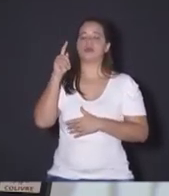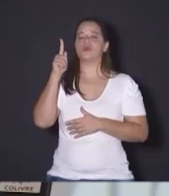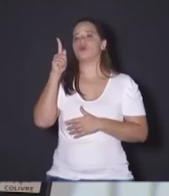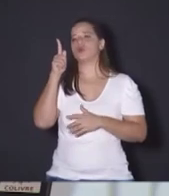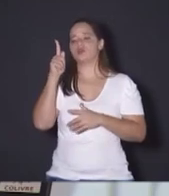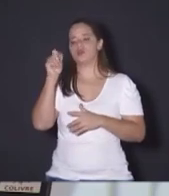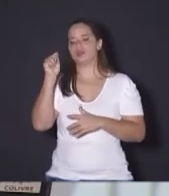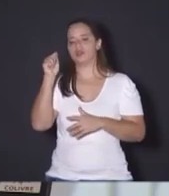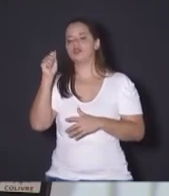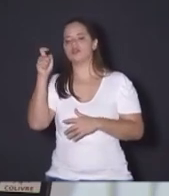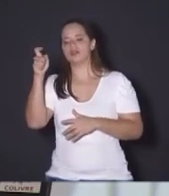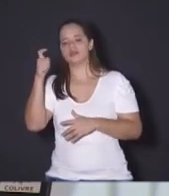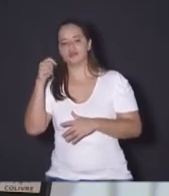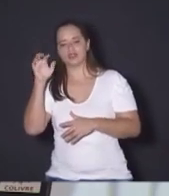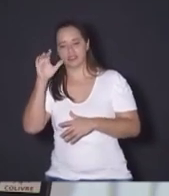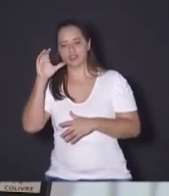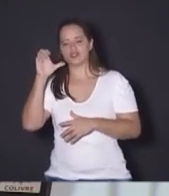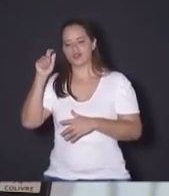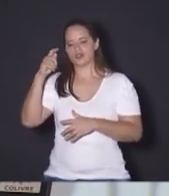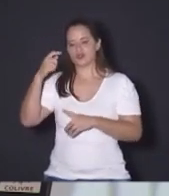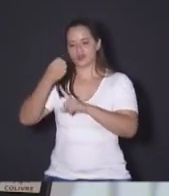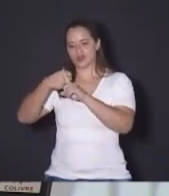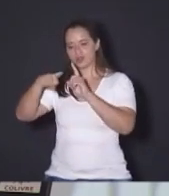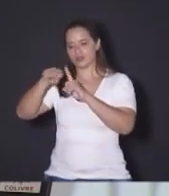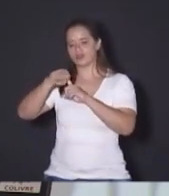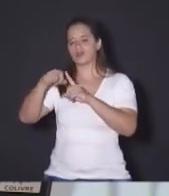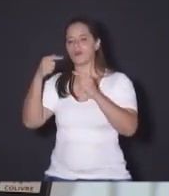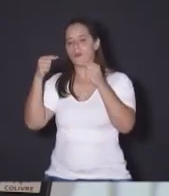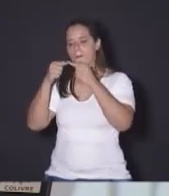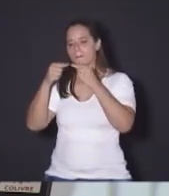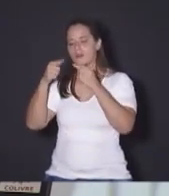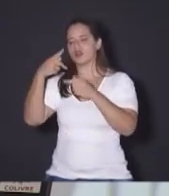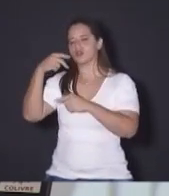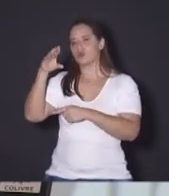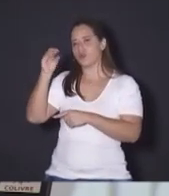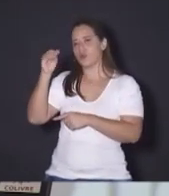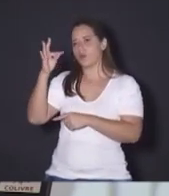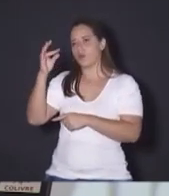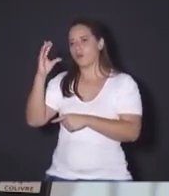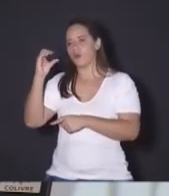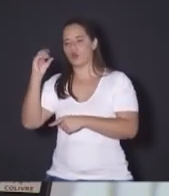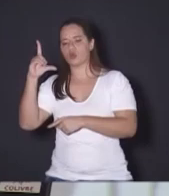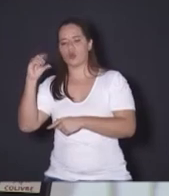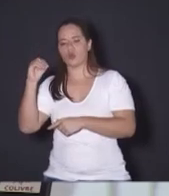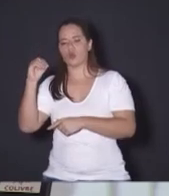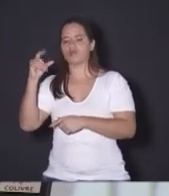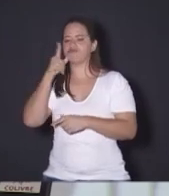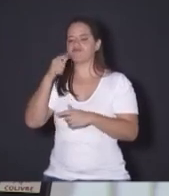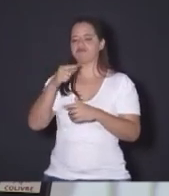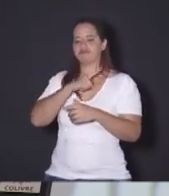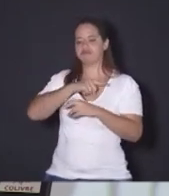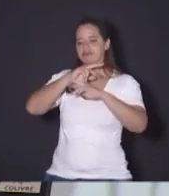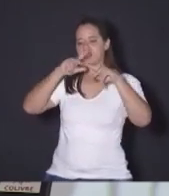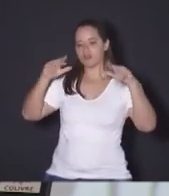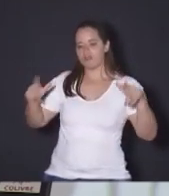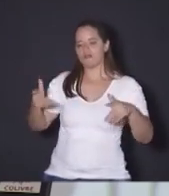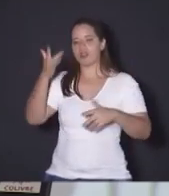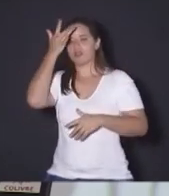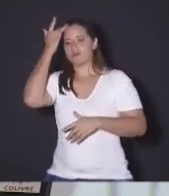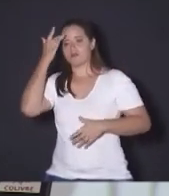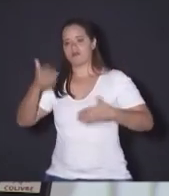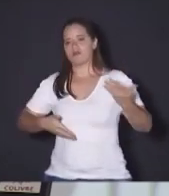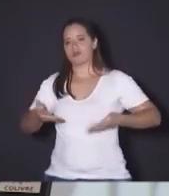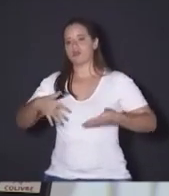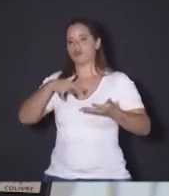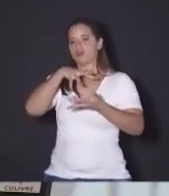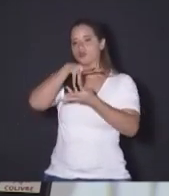que com o pac é que têm o mesmo protocolo usado também pelo mastodonte então existem diversos servidores pelo